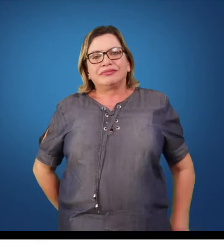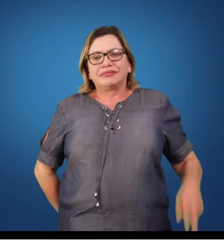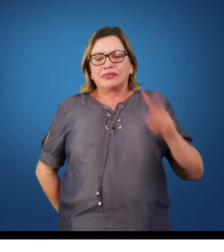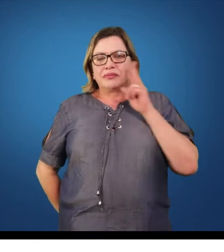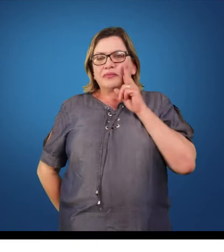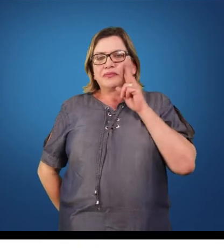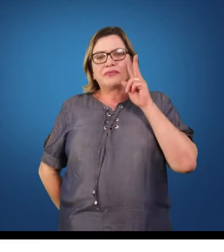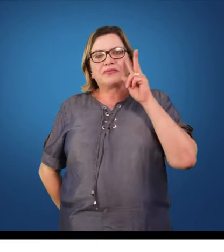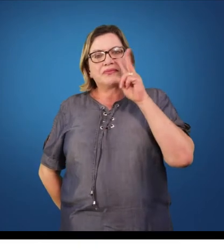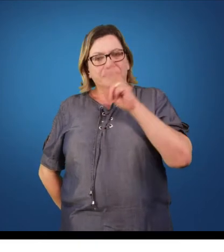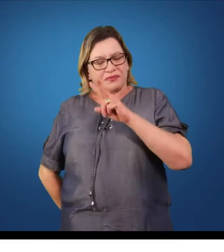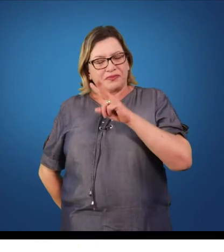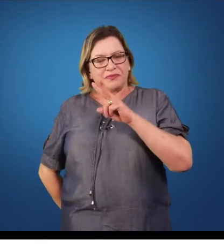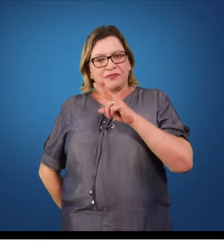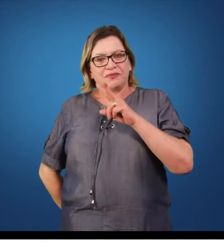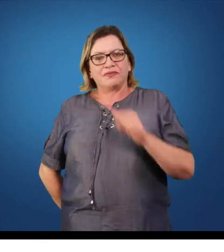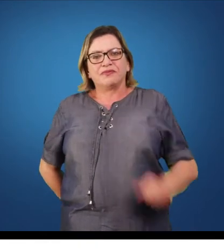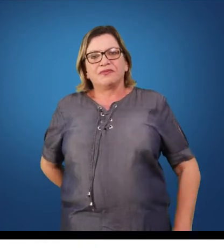Isso.